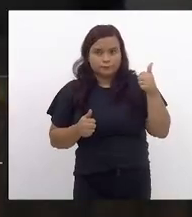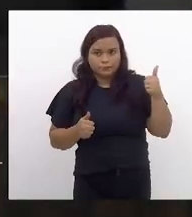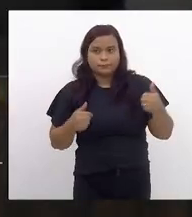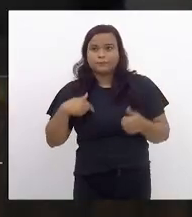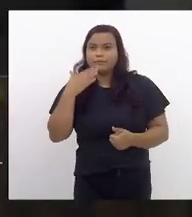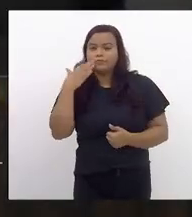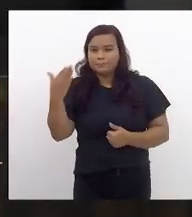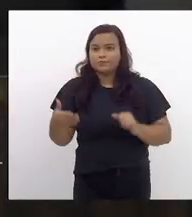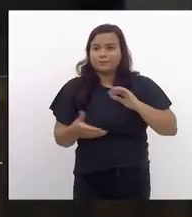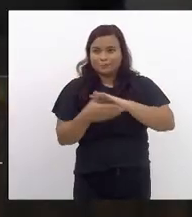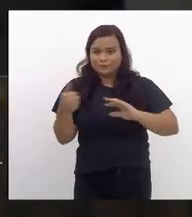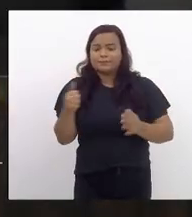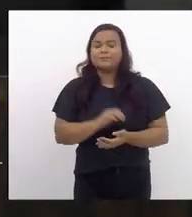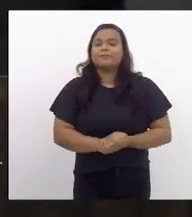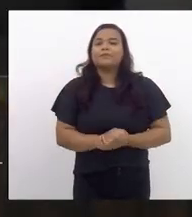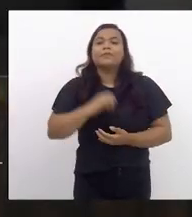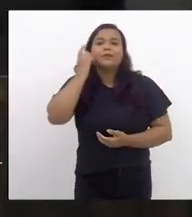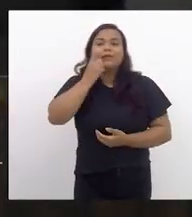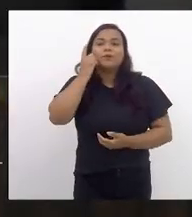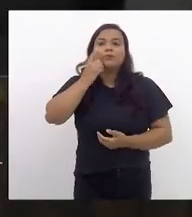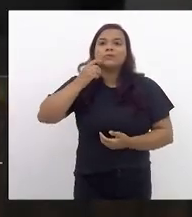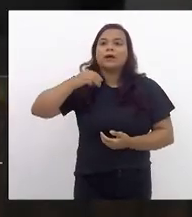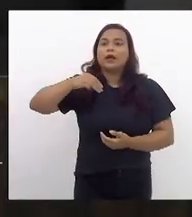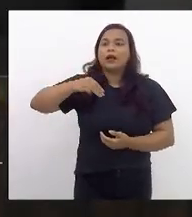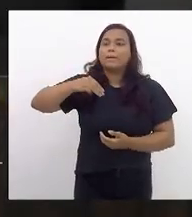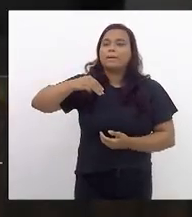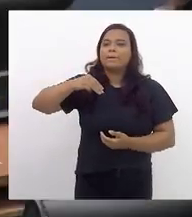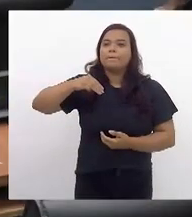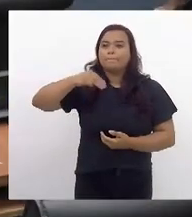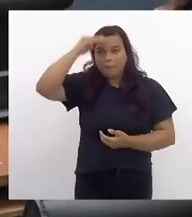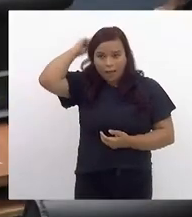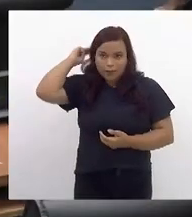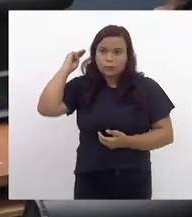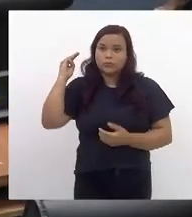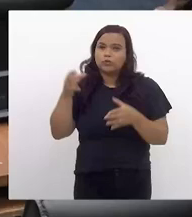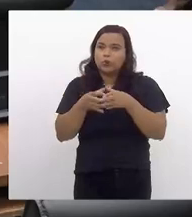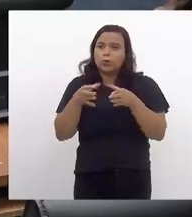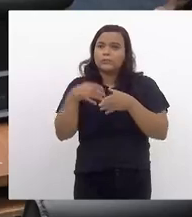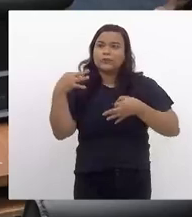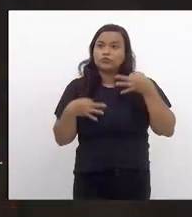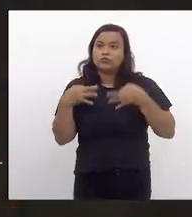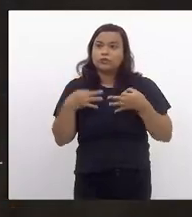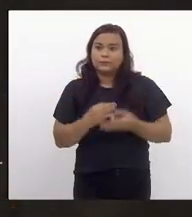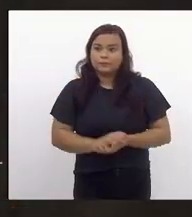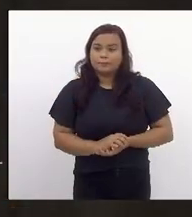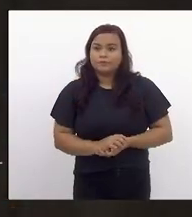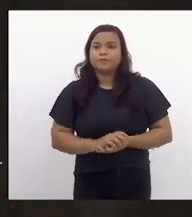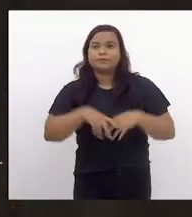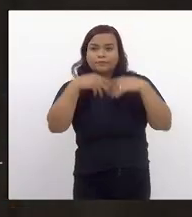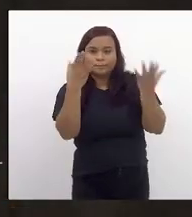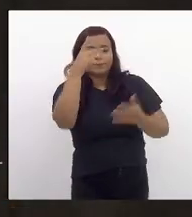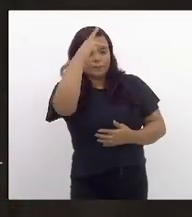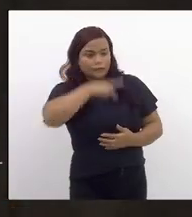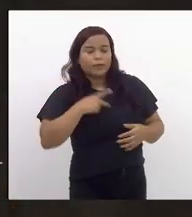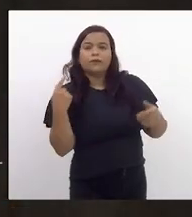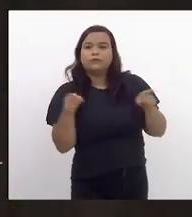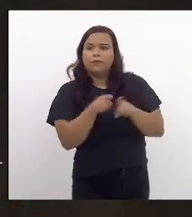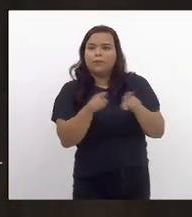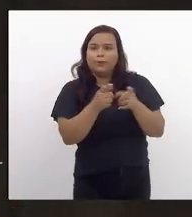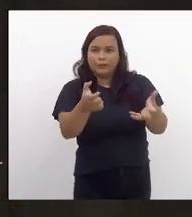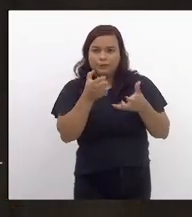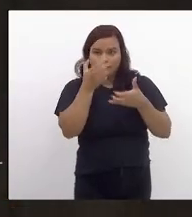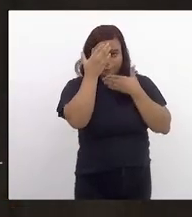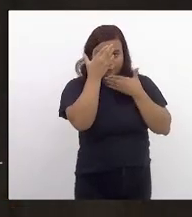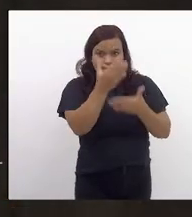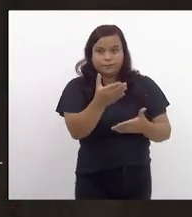apelo. Deputado Márcio Pacheco, pela Comissão de Constituição e Justiça. Senhor presidente, da mesma forma, queria agradecer aos deputados